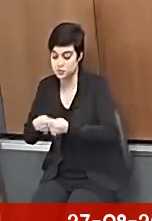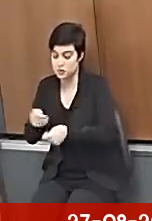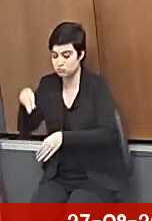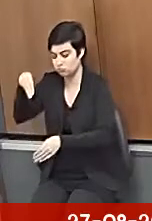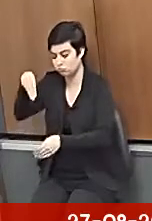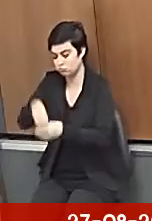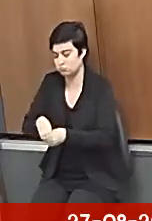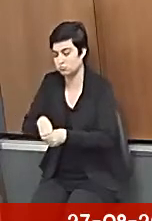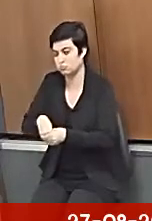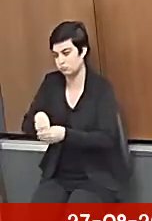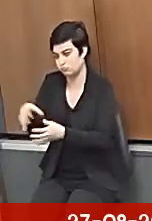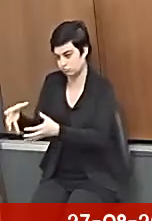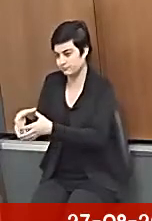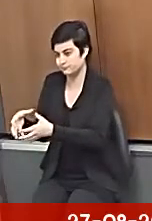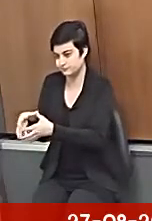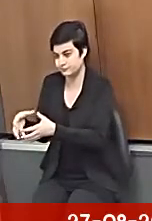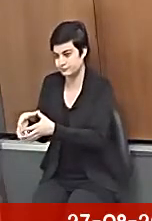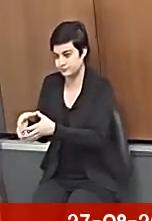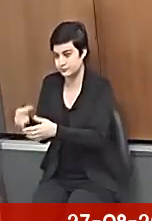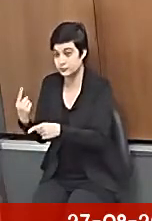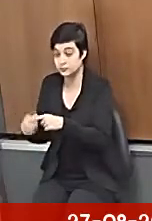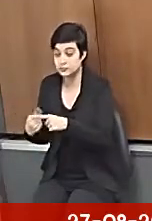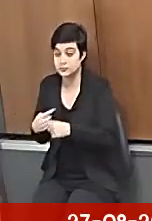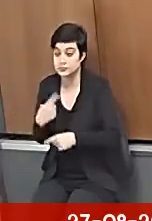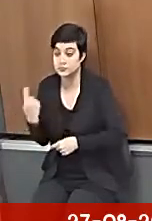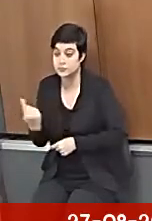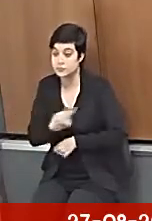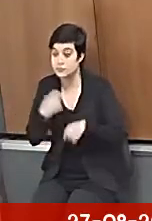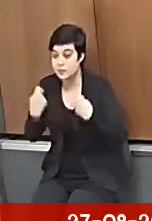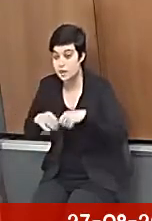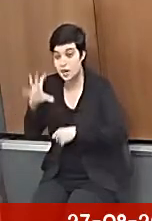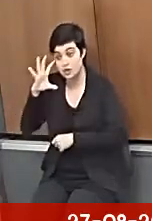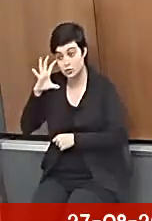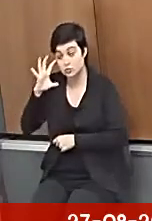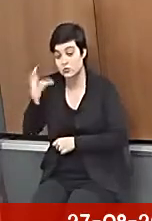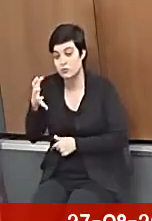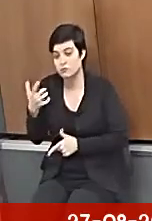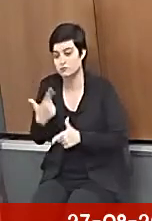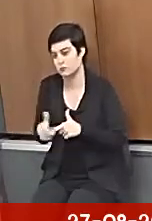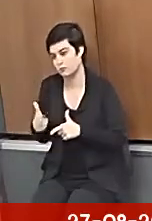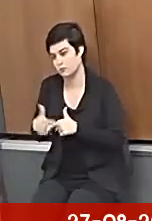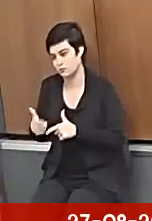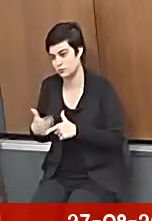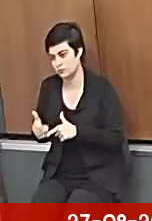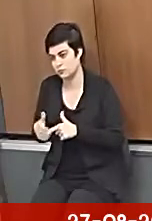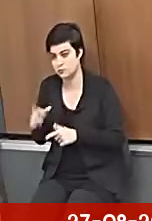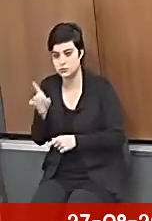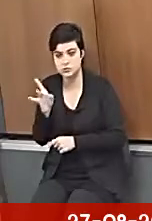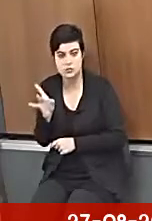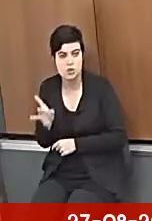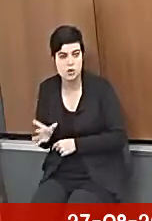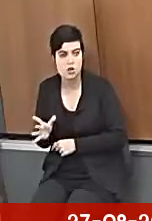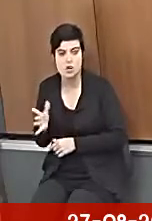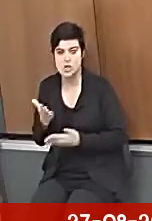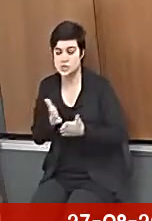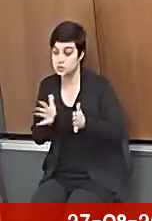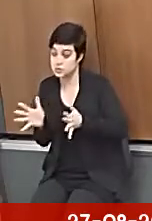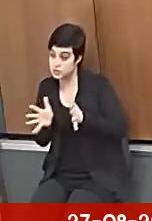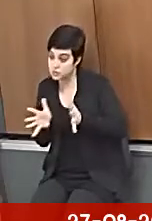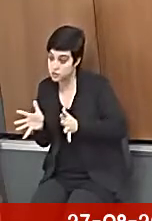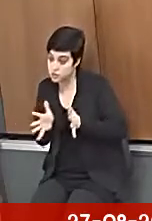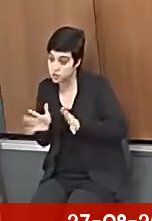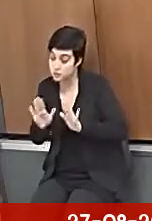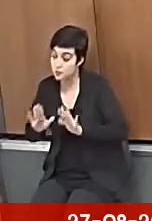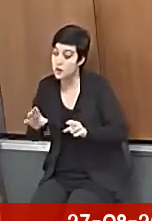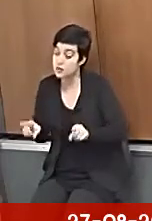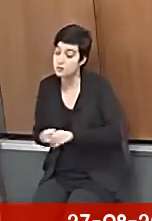situação porque a gente quer soluções a gente quer que realmente não só esse caso nem da acessibilidade mas